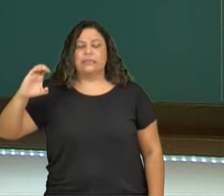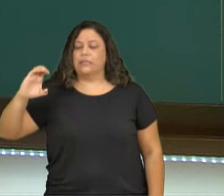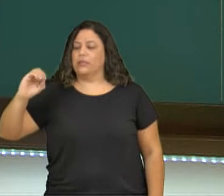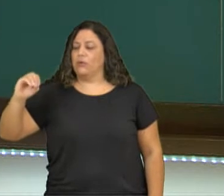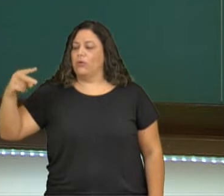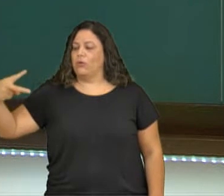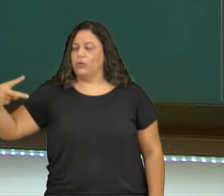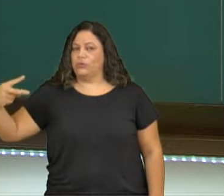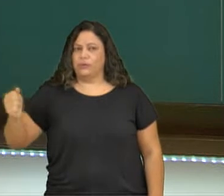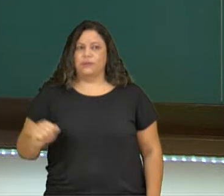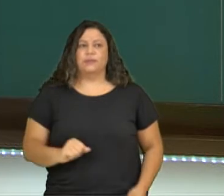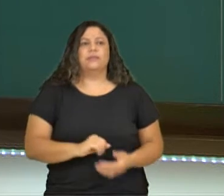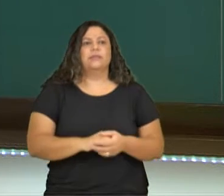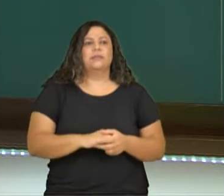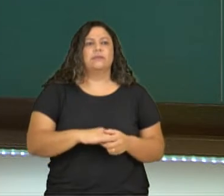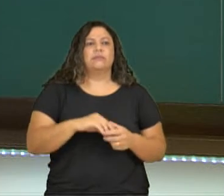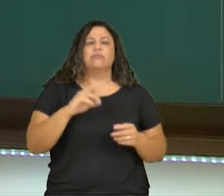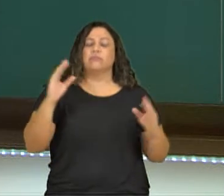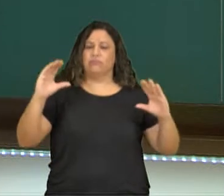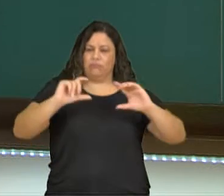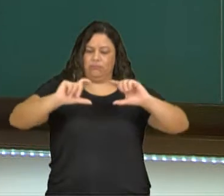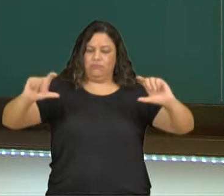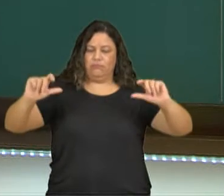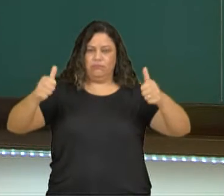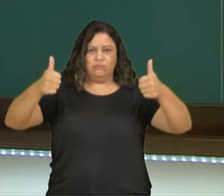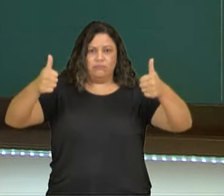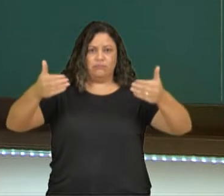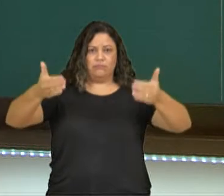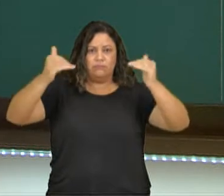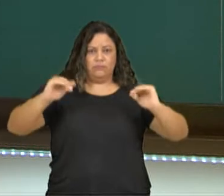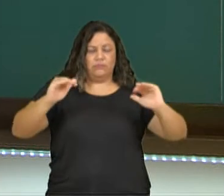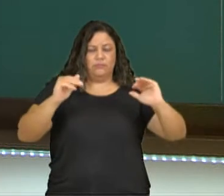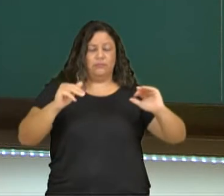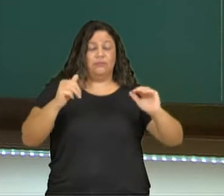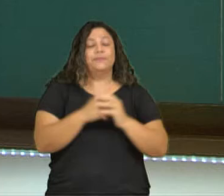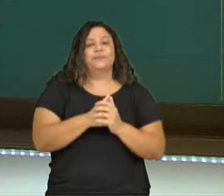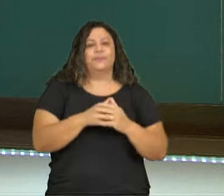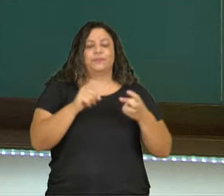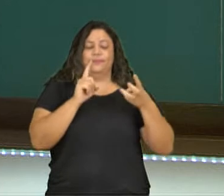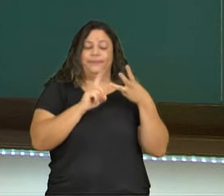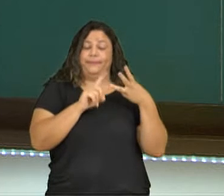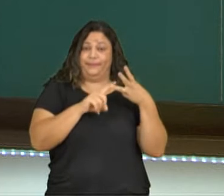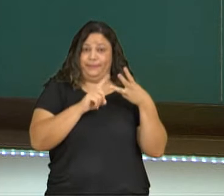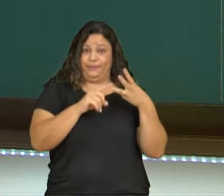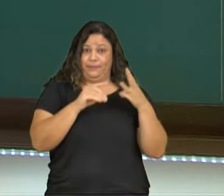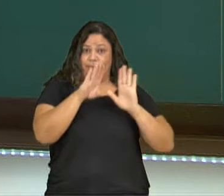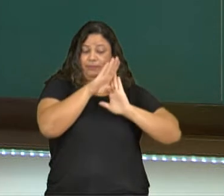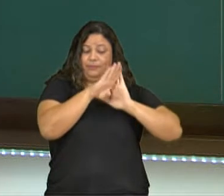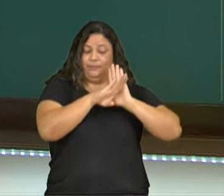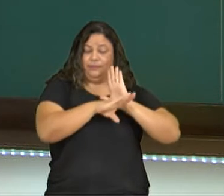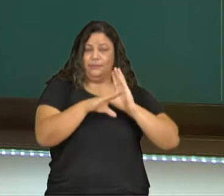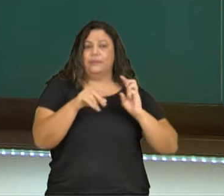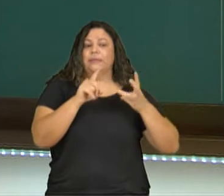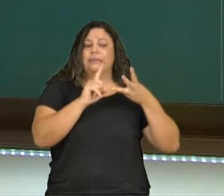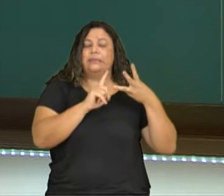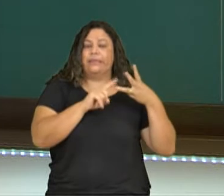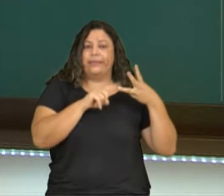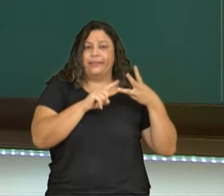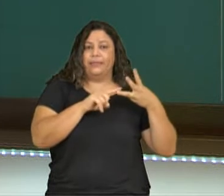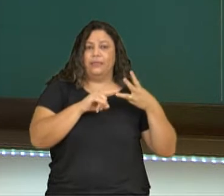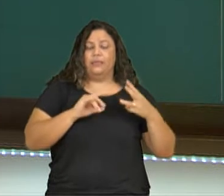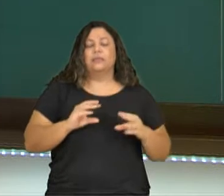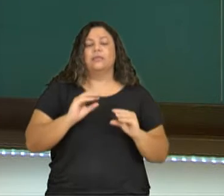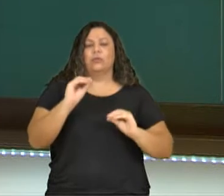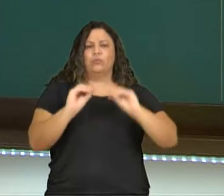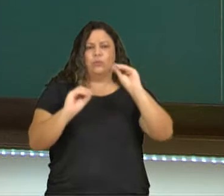Tá certo? Fizemos a proporção em mol. Terceiro passo é montar e efetuar a regra de 3. Tá? Então,